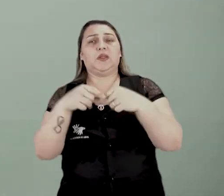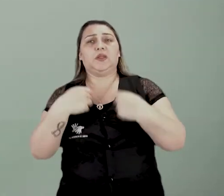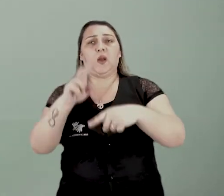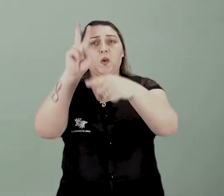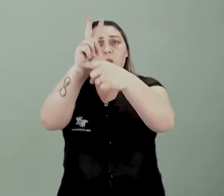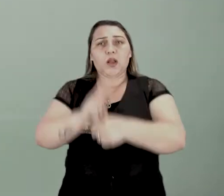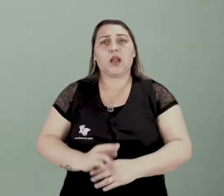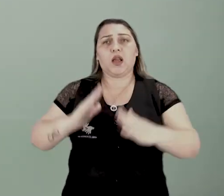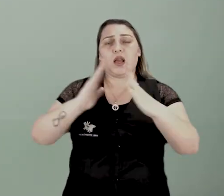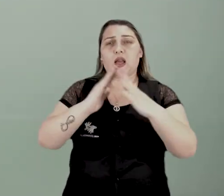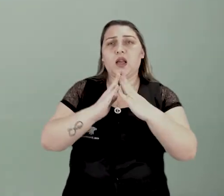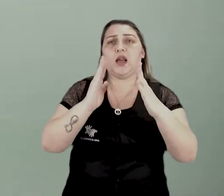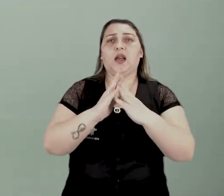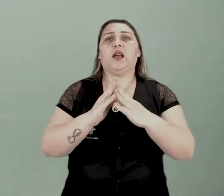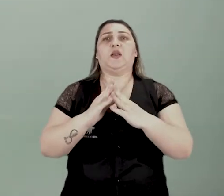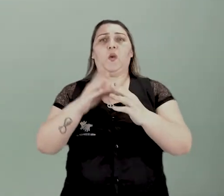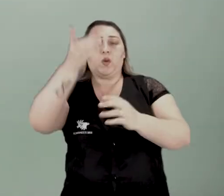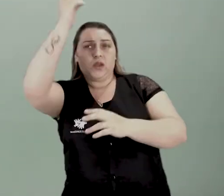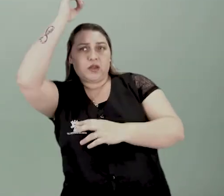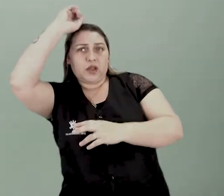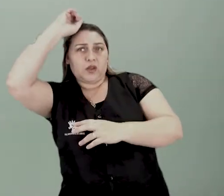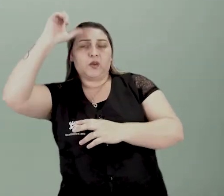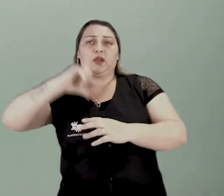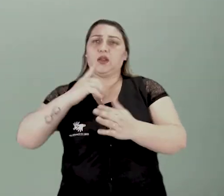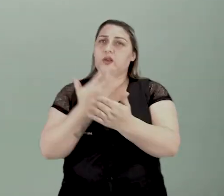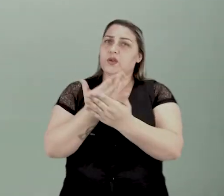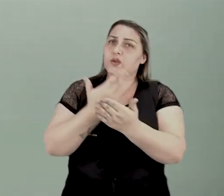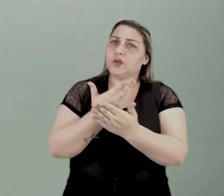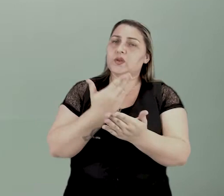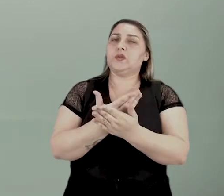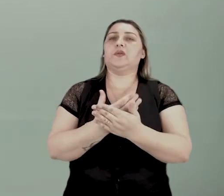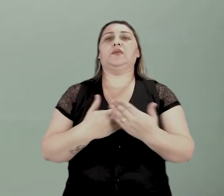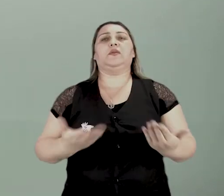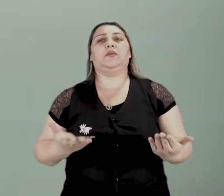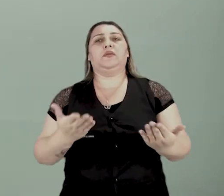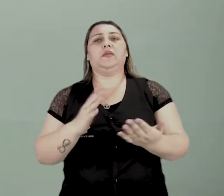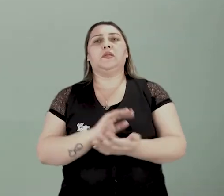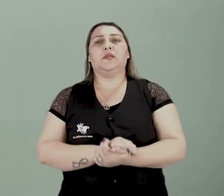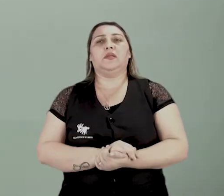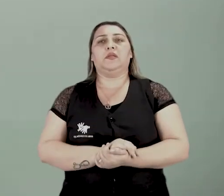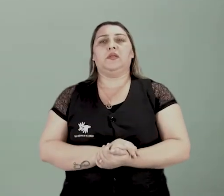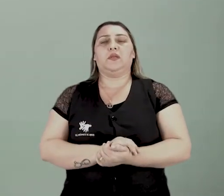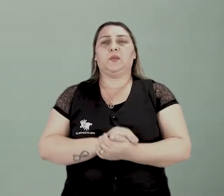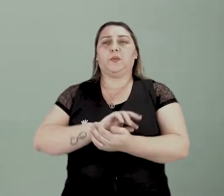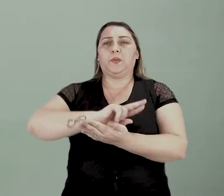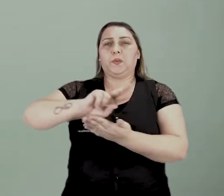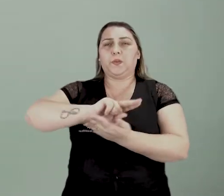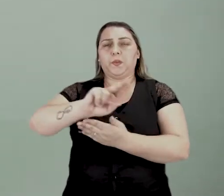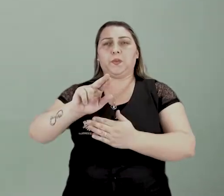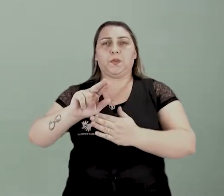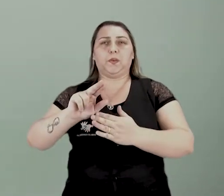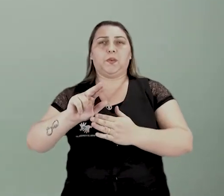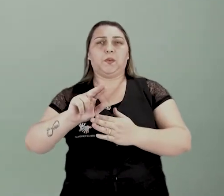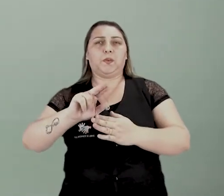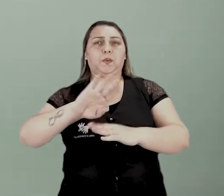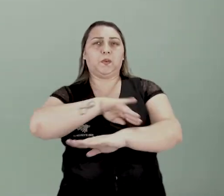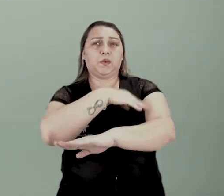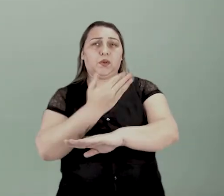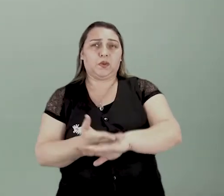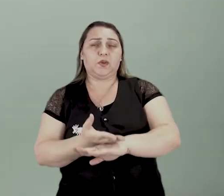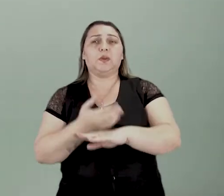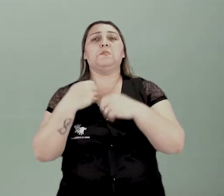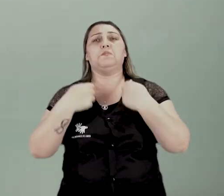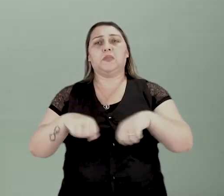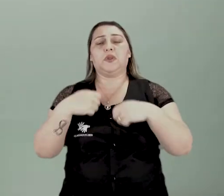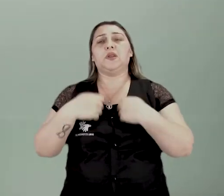da casa, os alunos que têm que estudar muito, que fazem muitas coisas durante o dia, e aí eles têm que